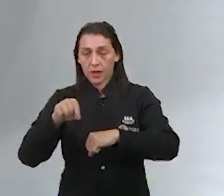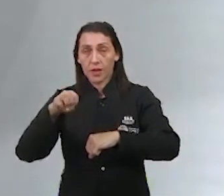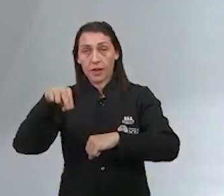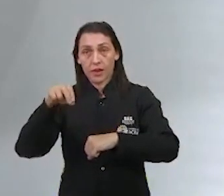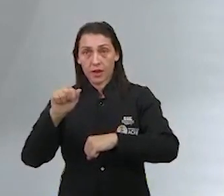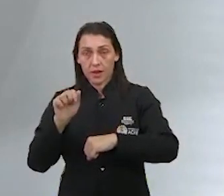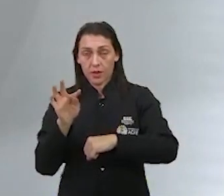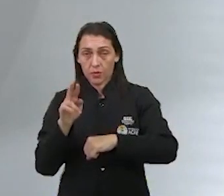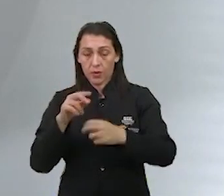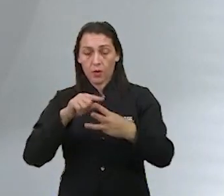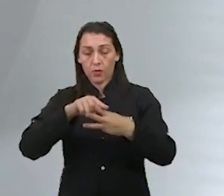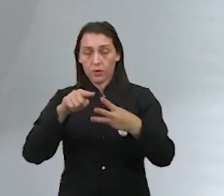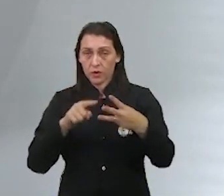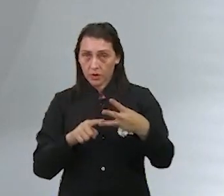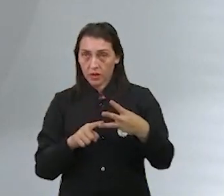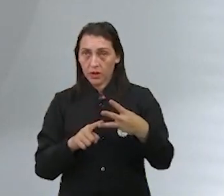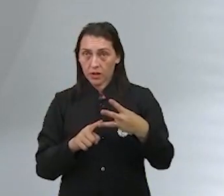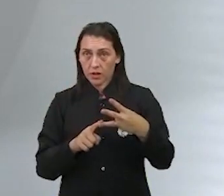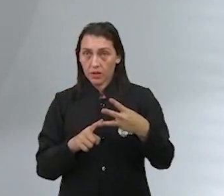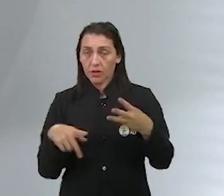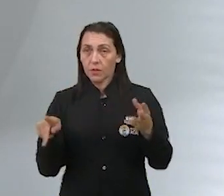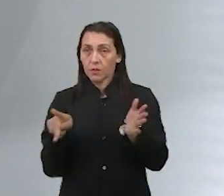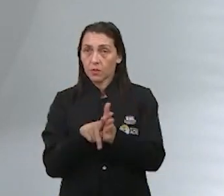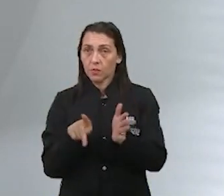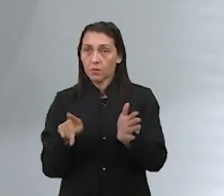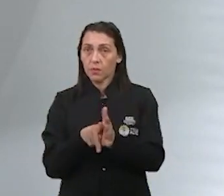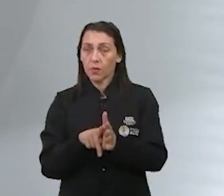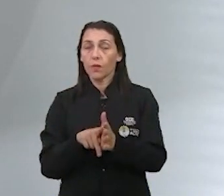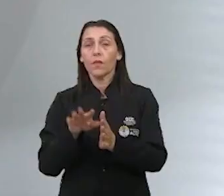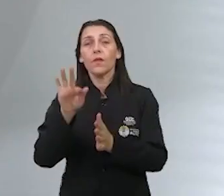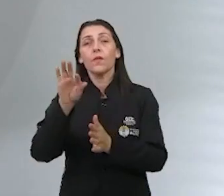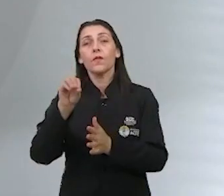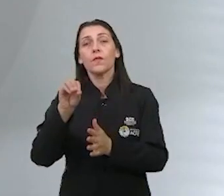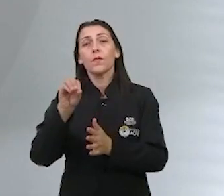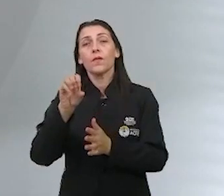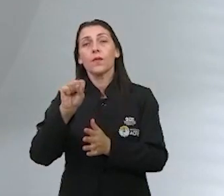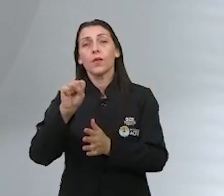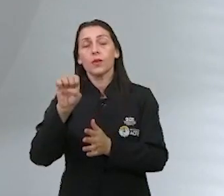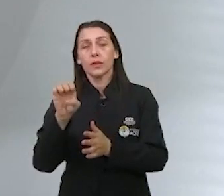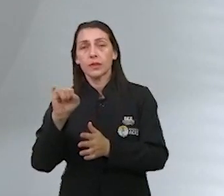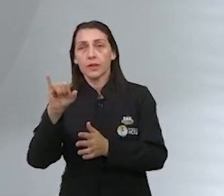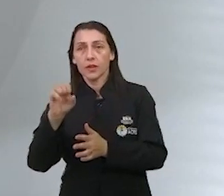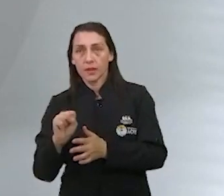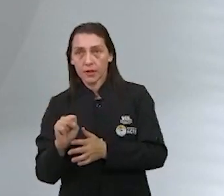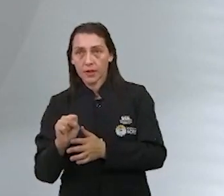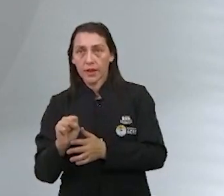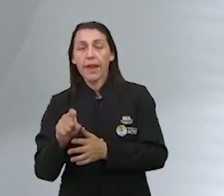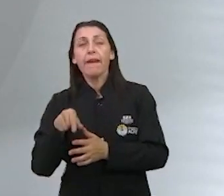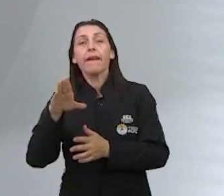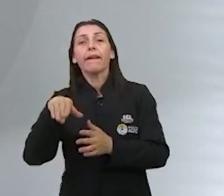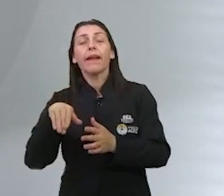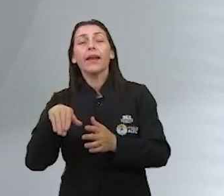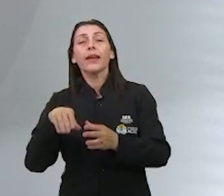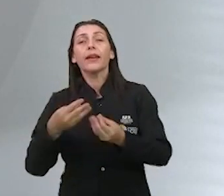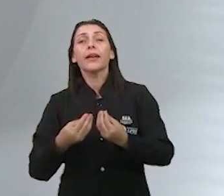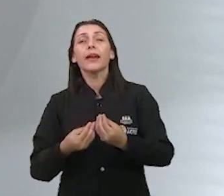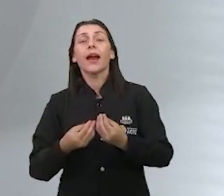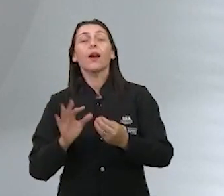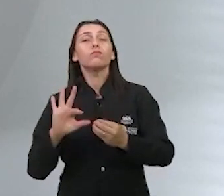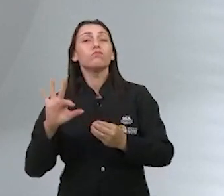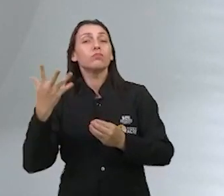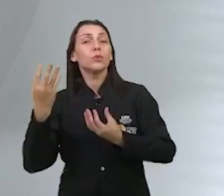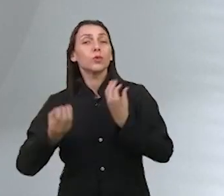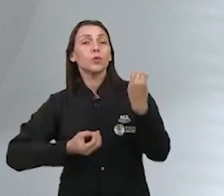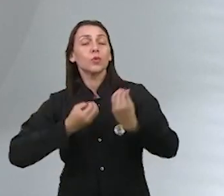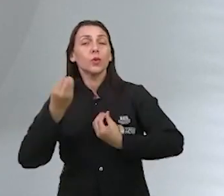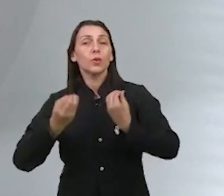Carvão, petróleo e gás natural são combustíveis fósseis, tá? E quem é que libera esses gases,